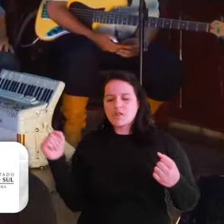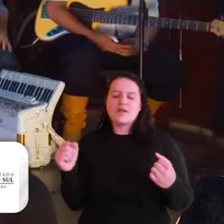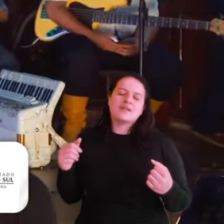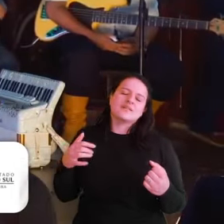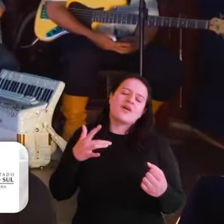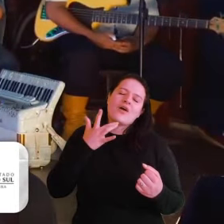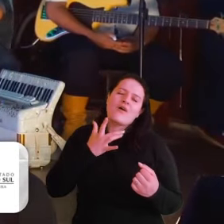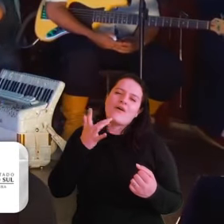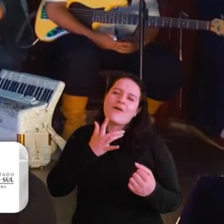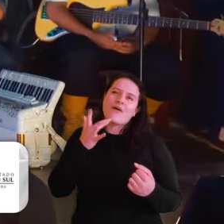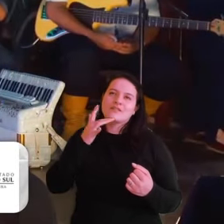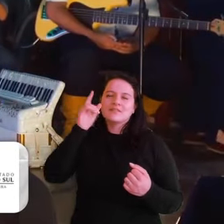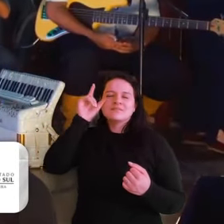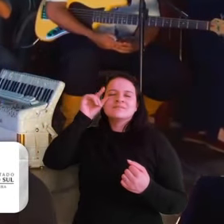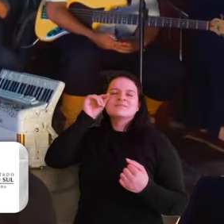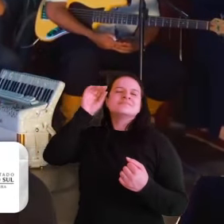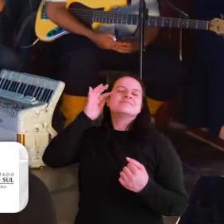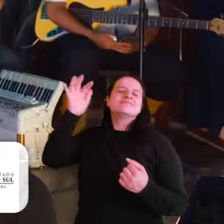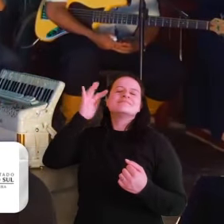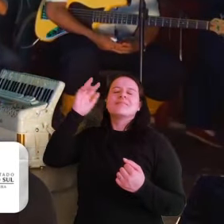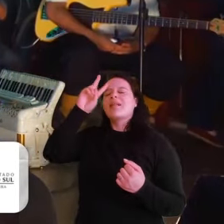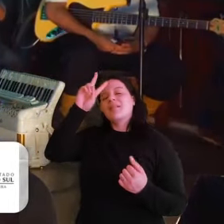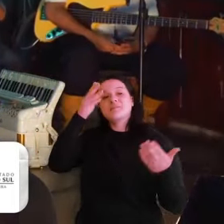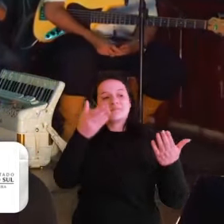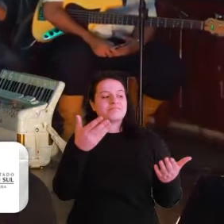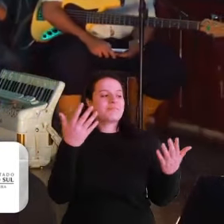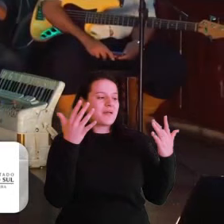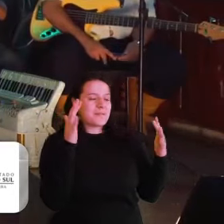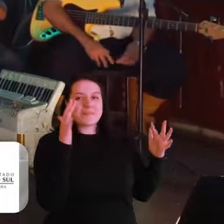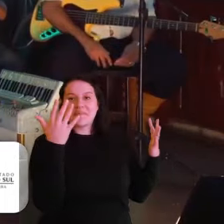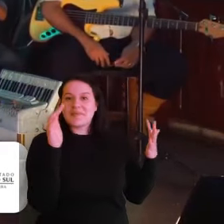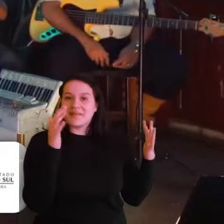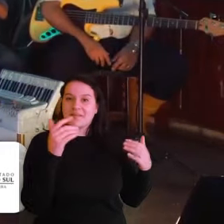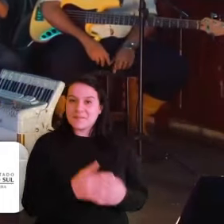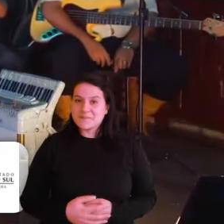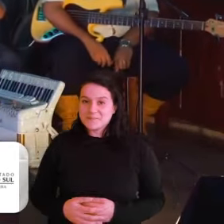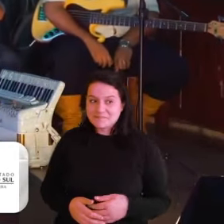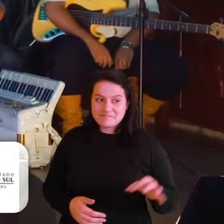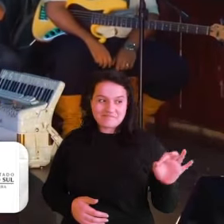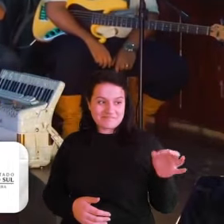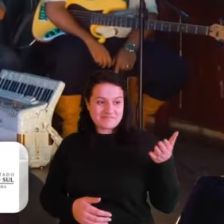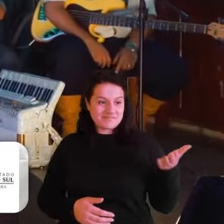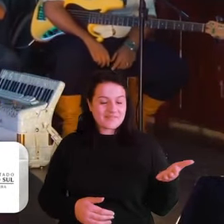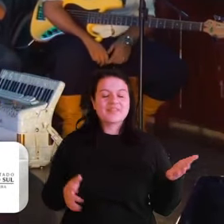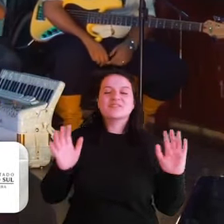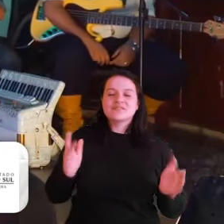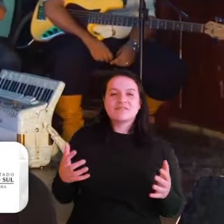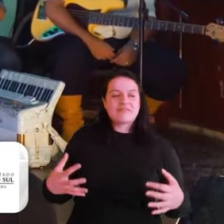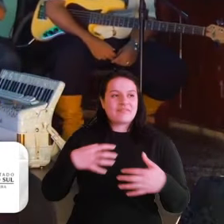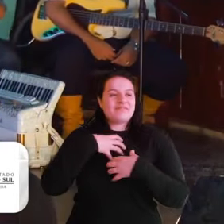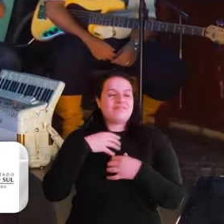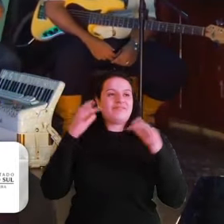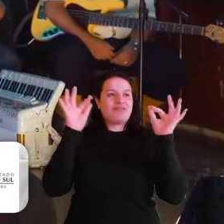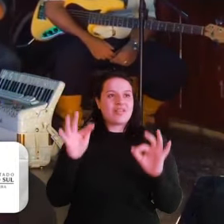escutando o Manique. Parabéns, continua. Esse medley, né, Chico? Tivemos o privilégio de homenagear esses mestres, né, os